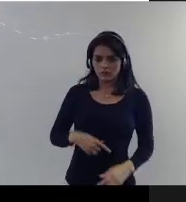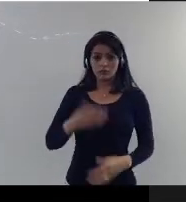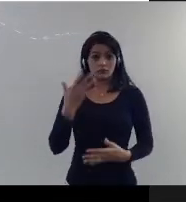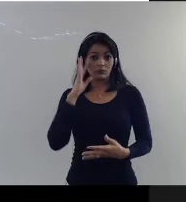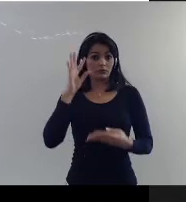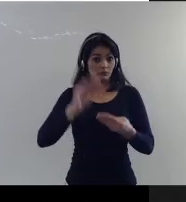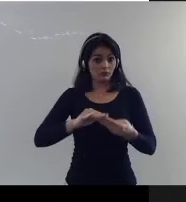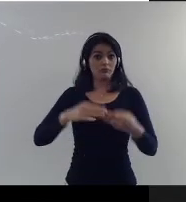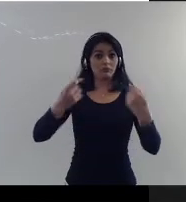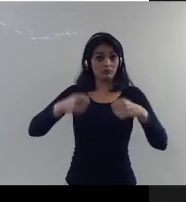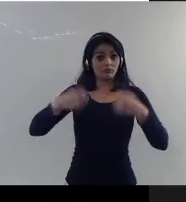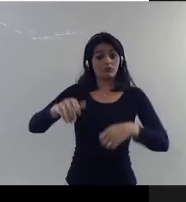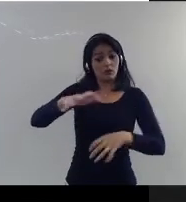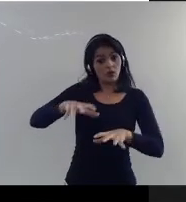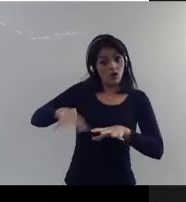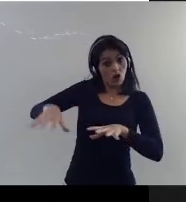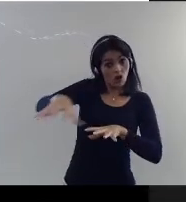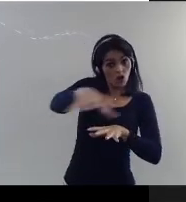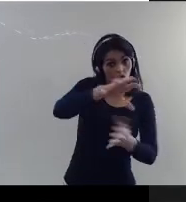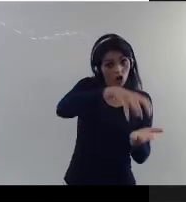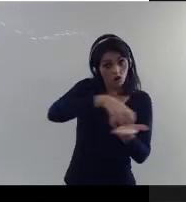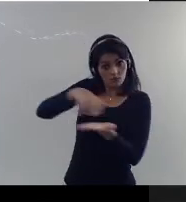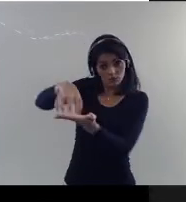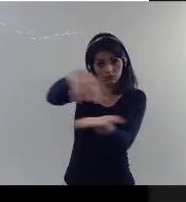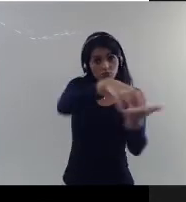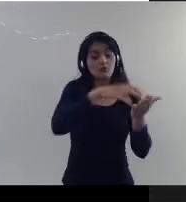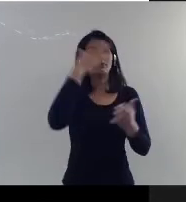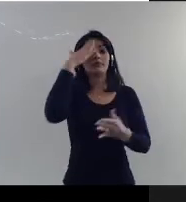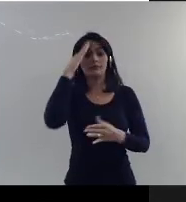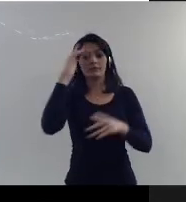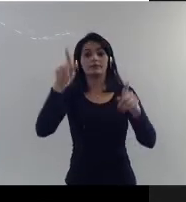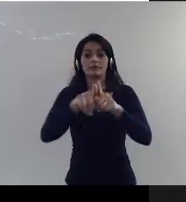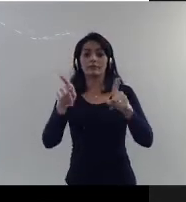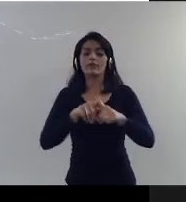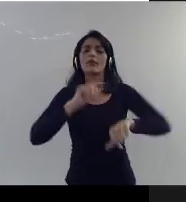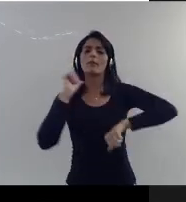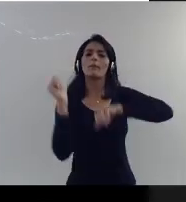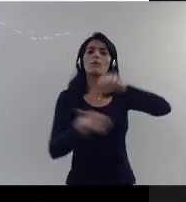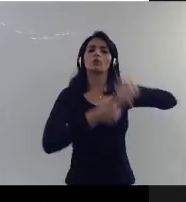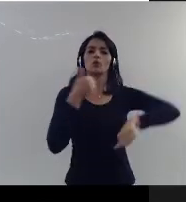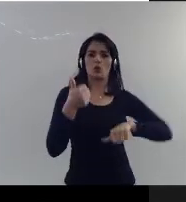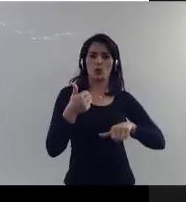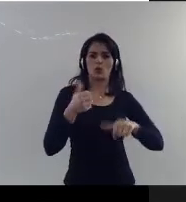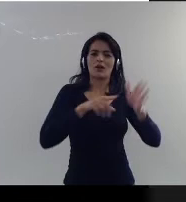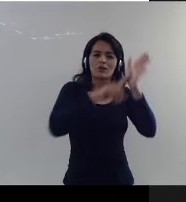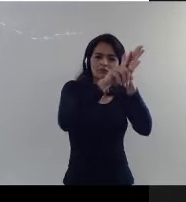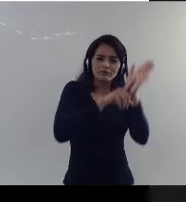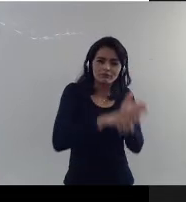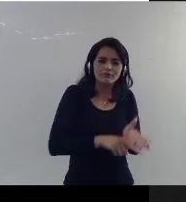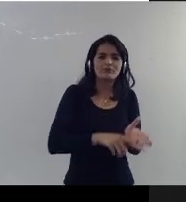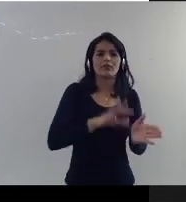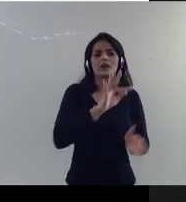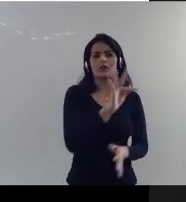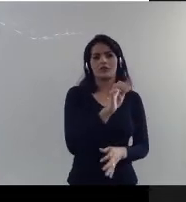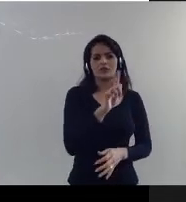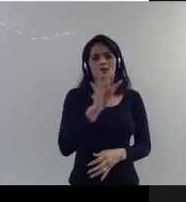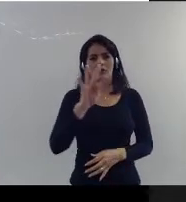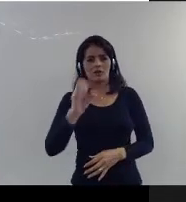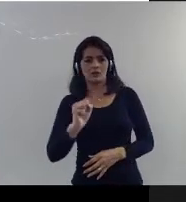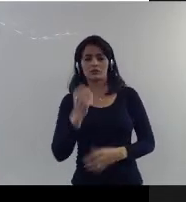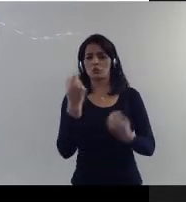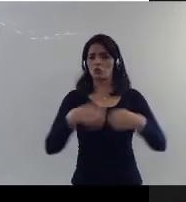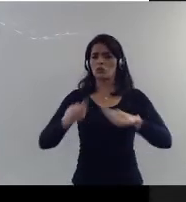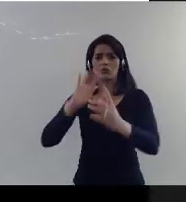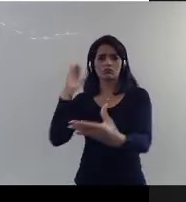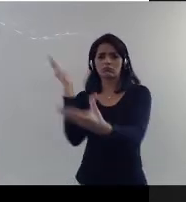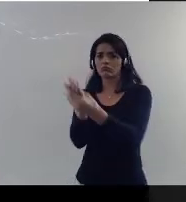a gente, como diversos outros órgãos, houve uma mudança do procedimento para o levantamento do fundo de garantia, as pessoas não precisaram entrar mais na